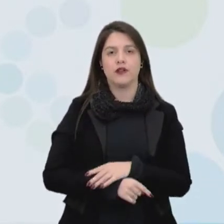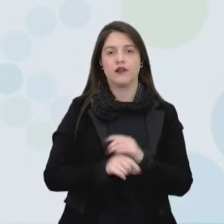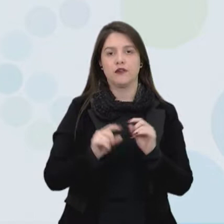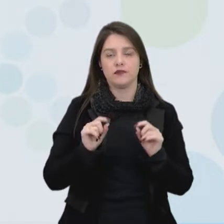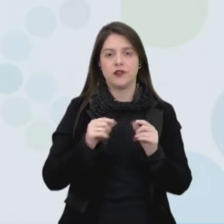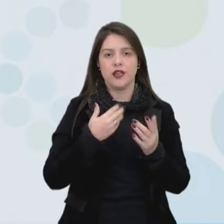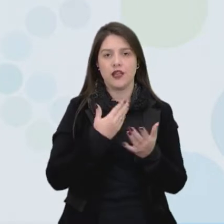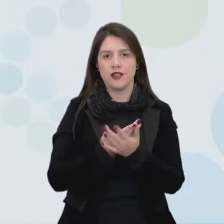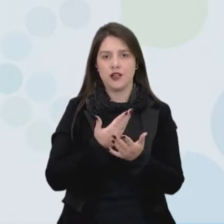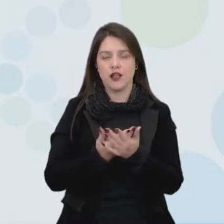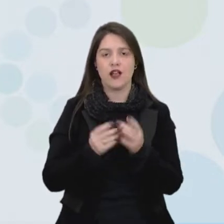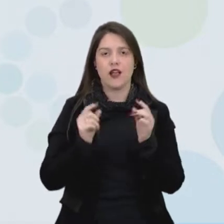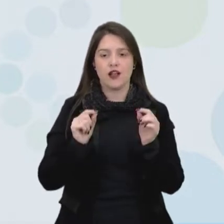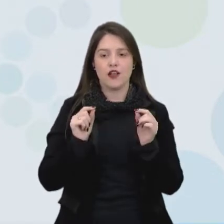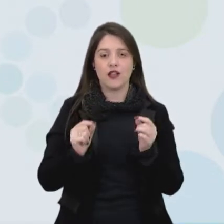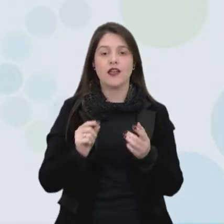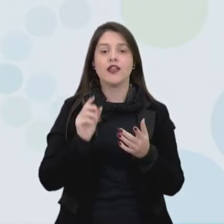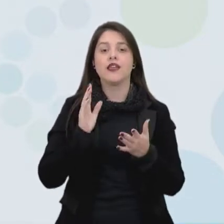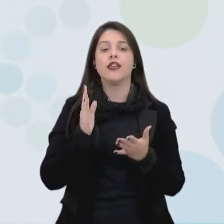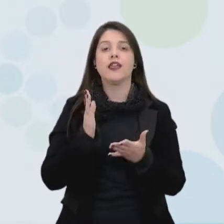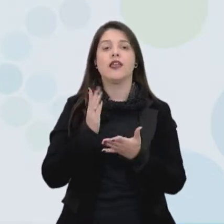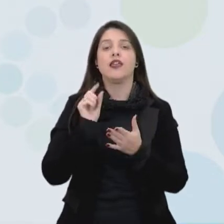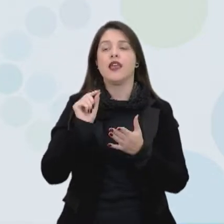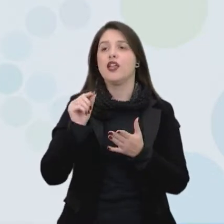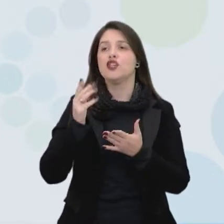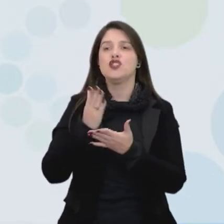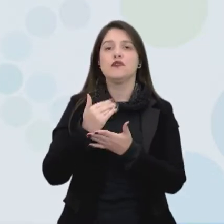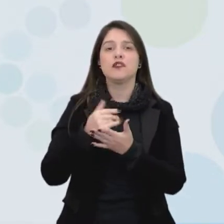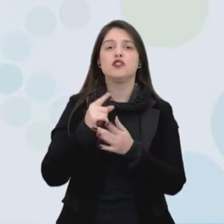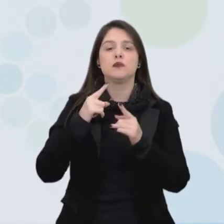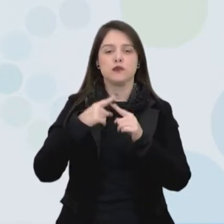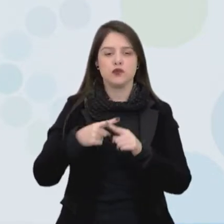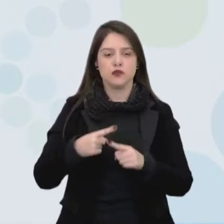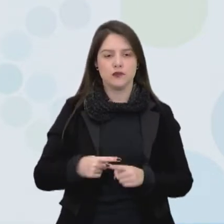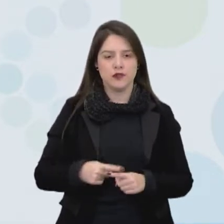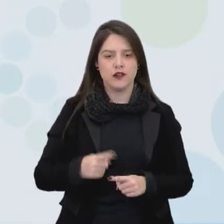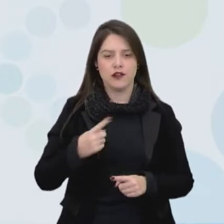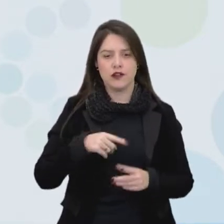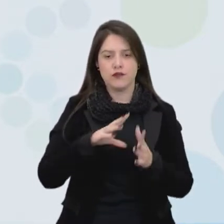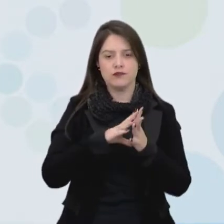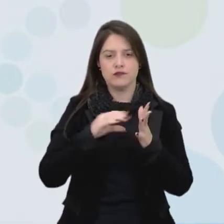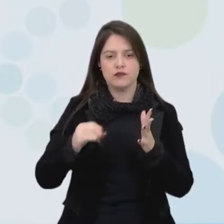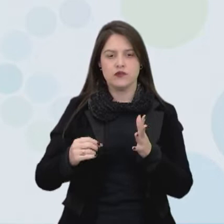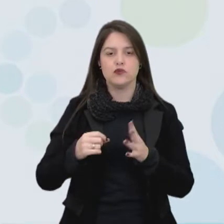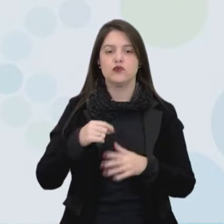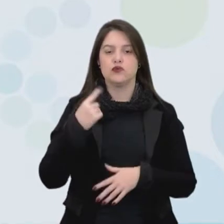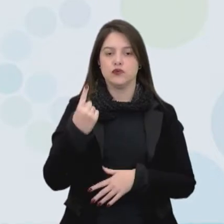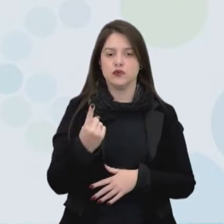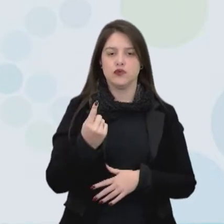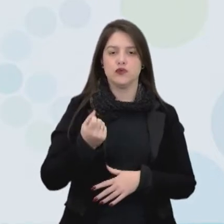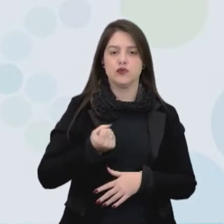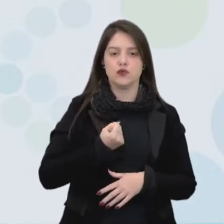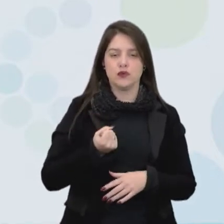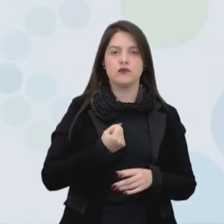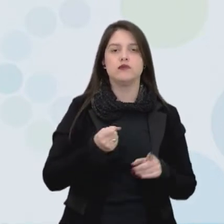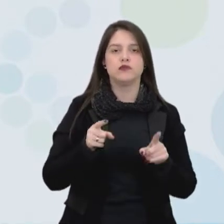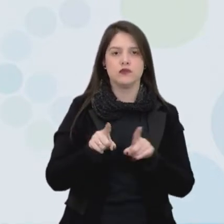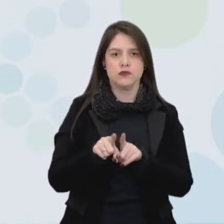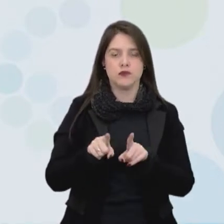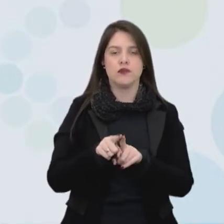desta aula é hashtag Quem Divide Multiplica. Nós temos aí a unidade curricular 1, números também